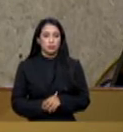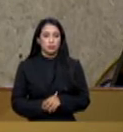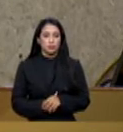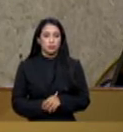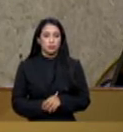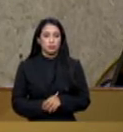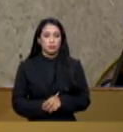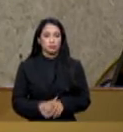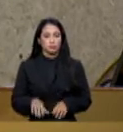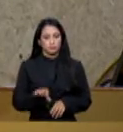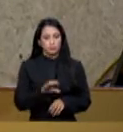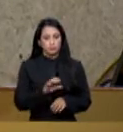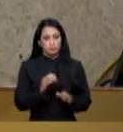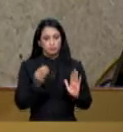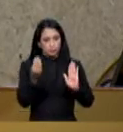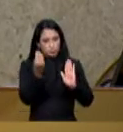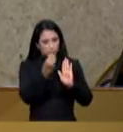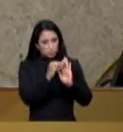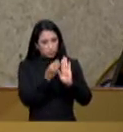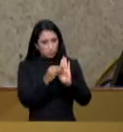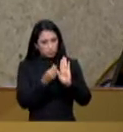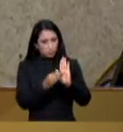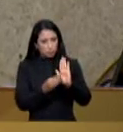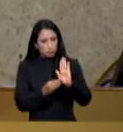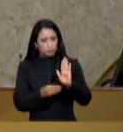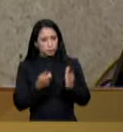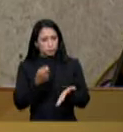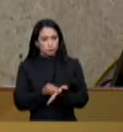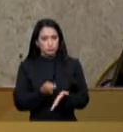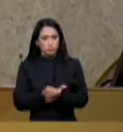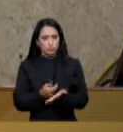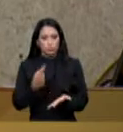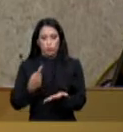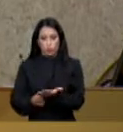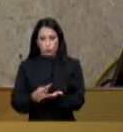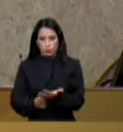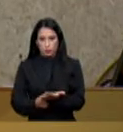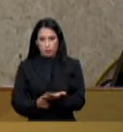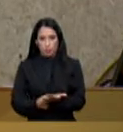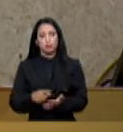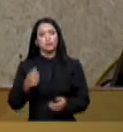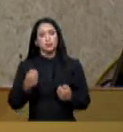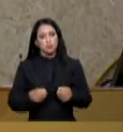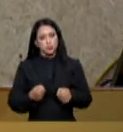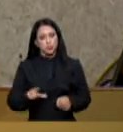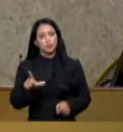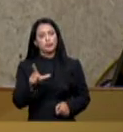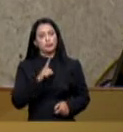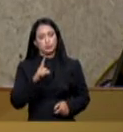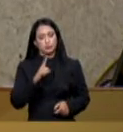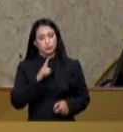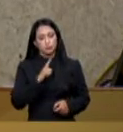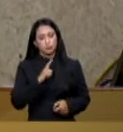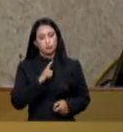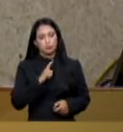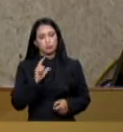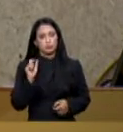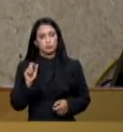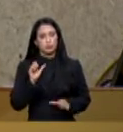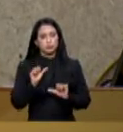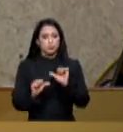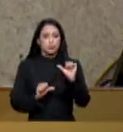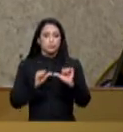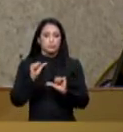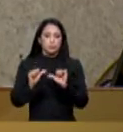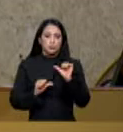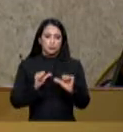E, as cláusulas de observância obrigatória nos contratos de concessão, bem como as condições para a